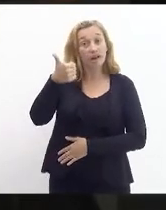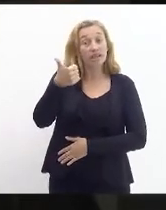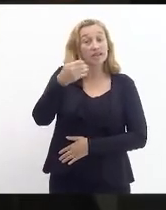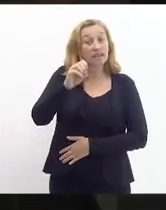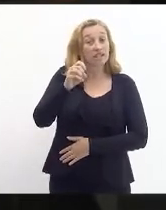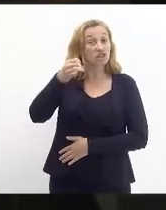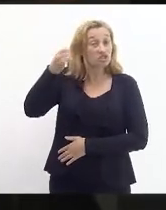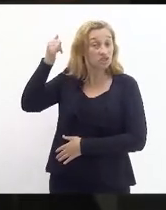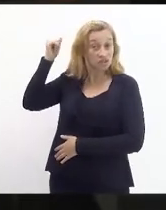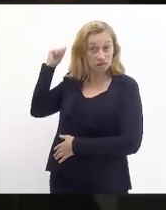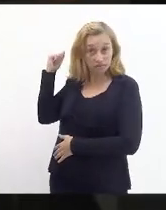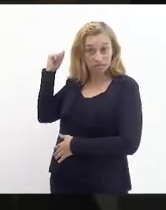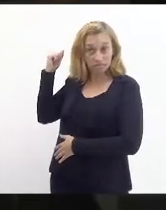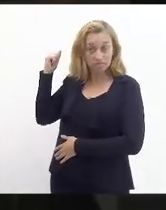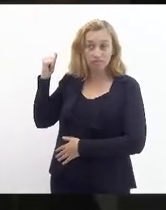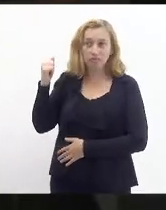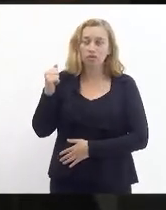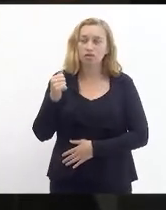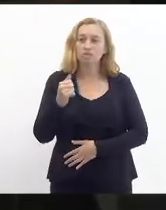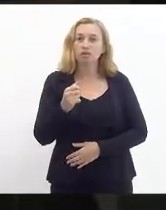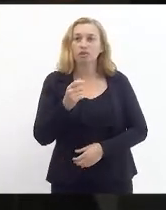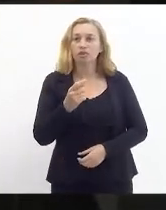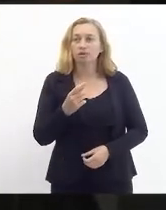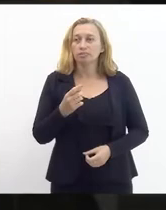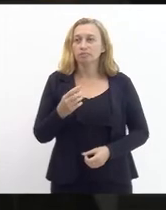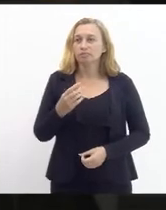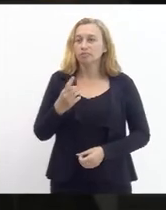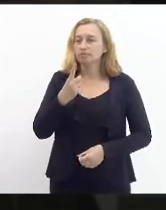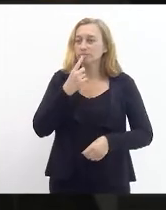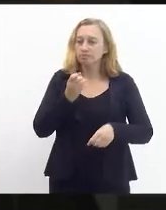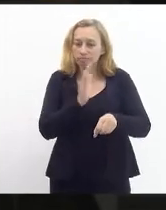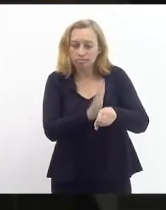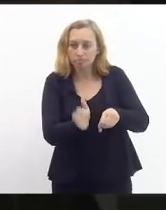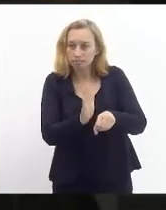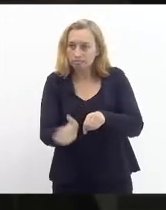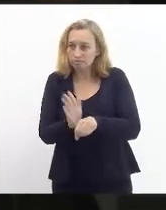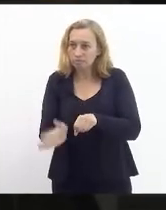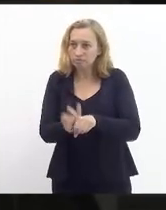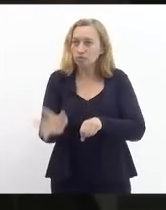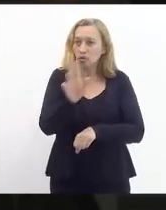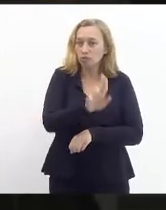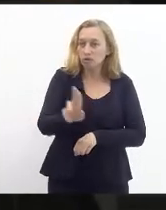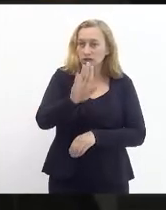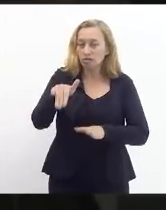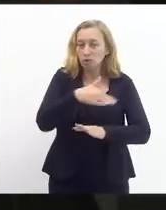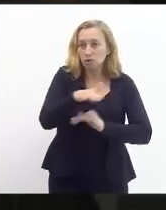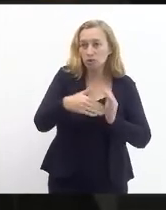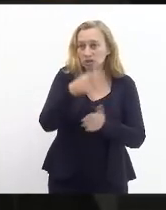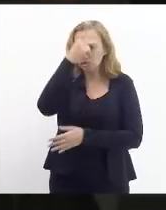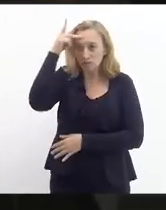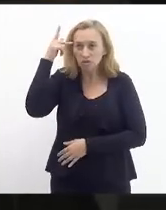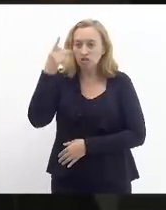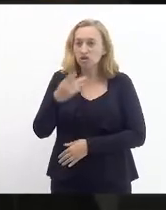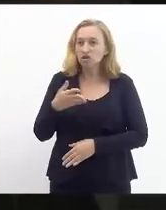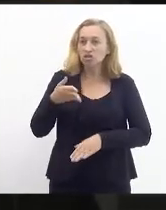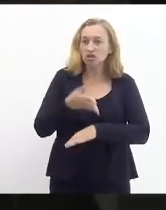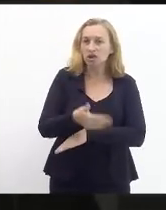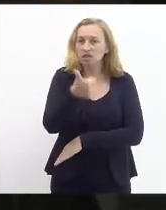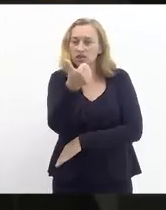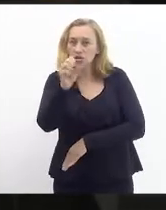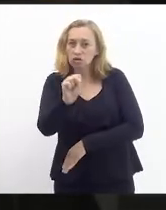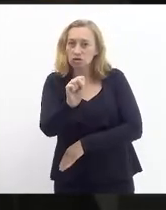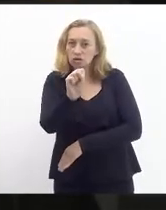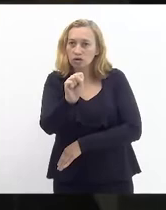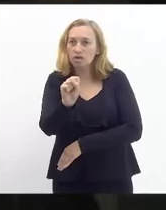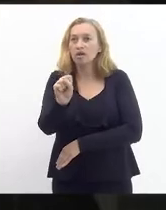dias atrás que o tomate é usado por todos tinha chegado às dezoito reais